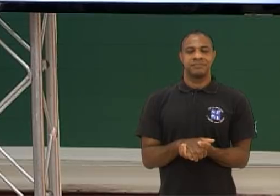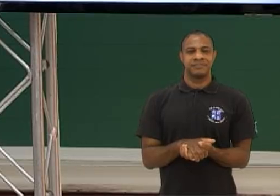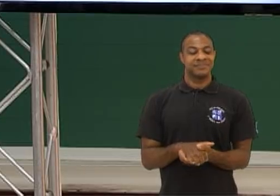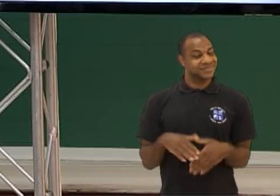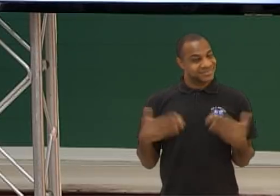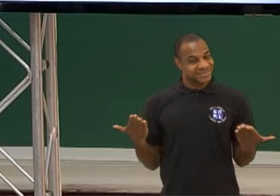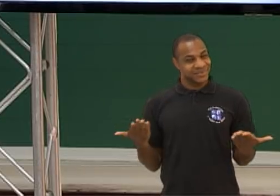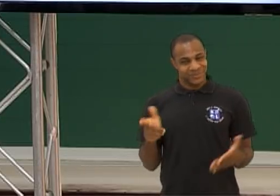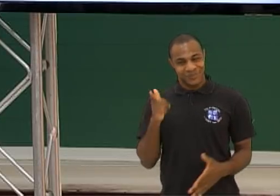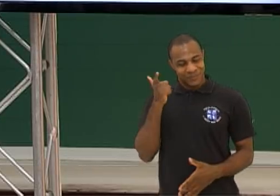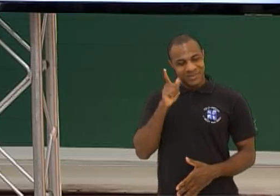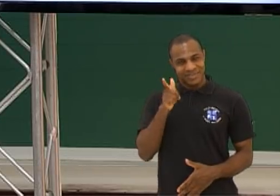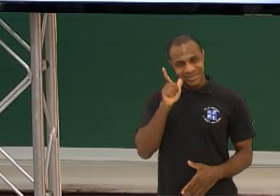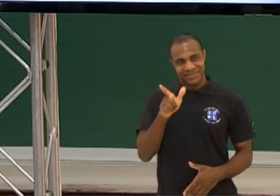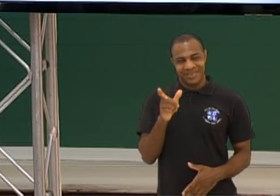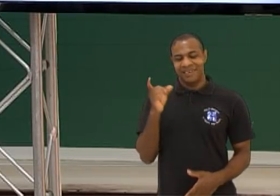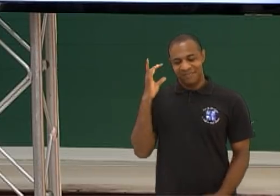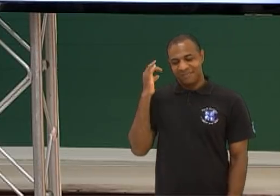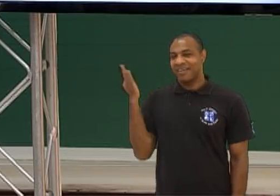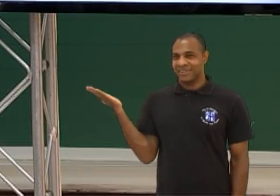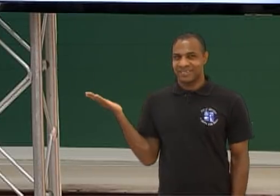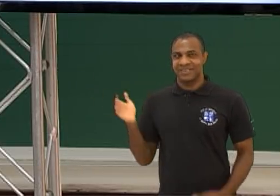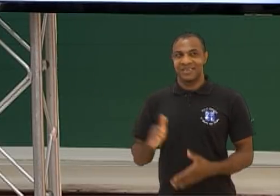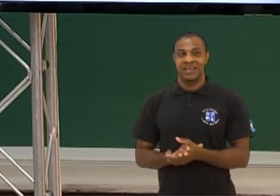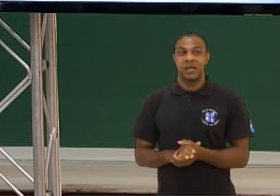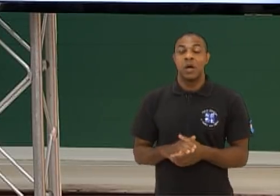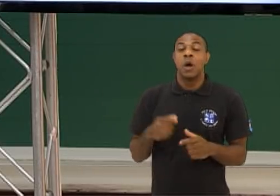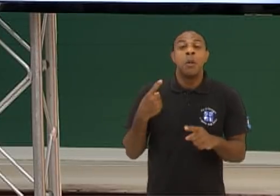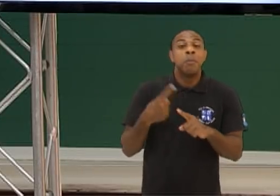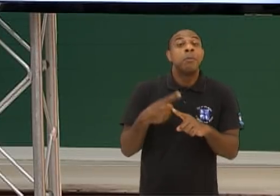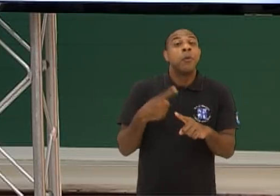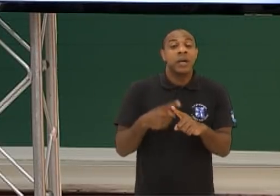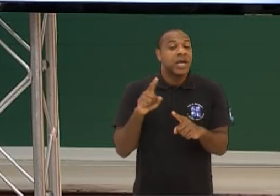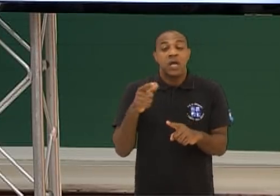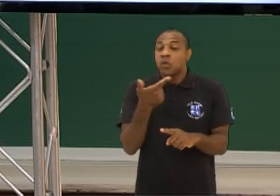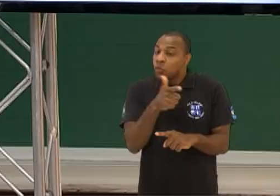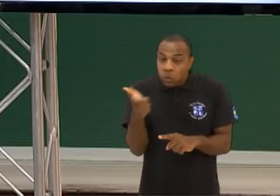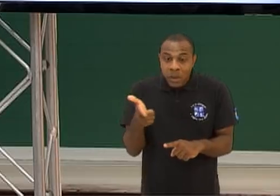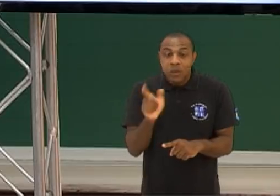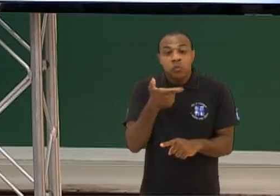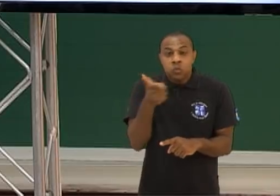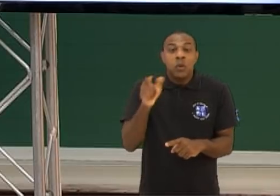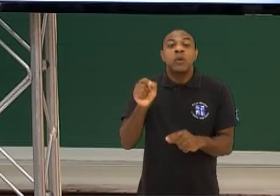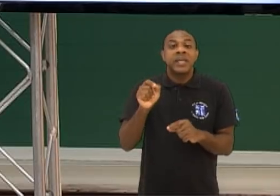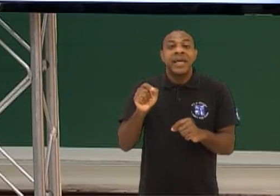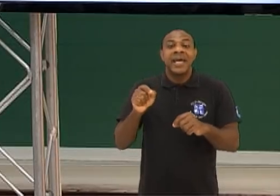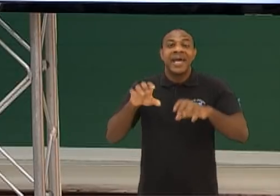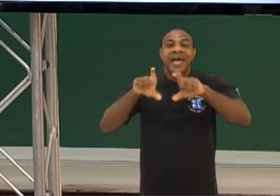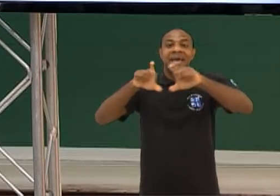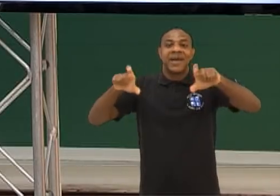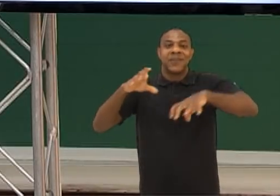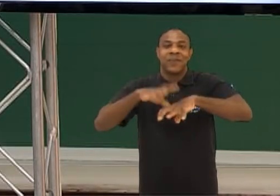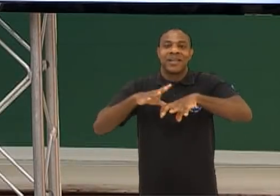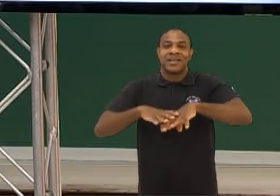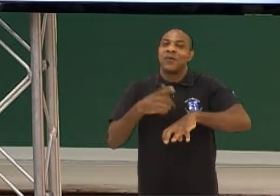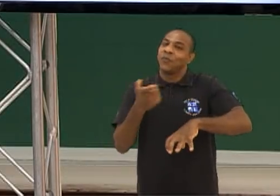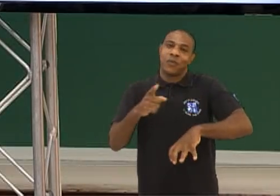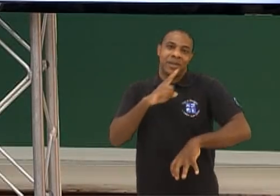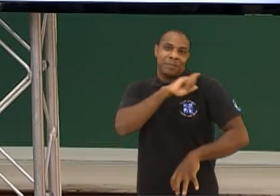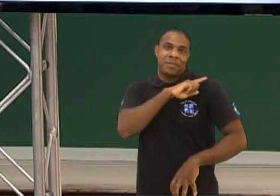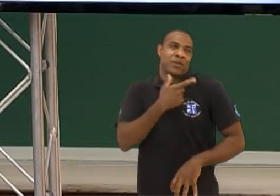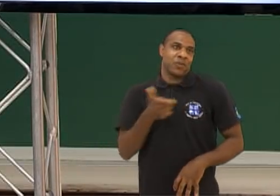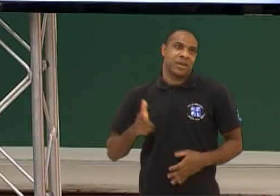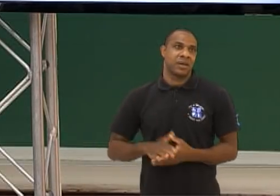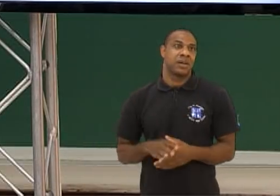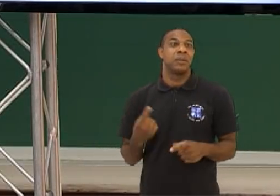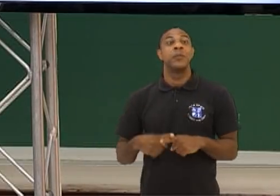E aí, conseguiram fazer? Essa foi fácil, né? Então, por que elas não são equações? Vamos ver a resposta? Então,